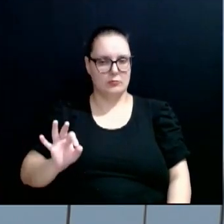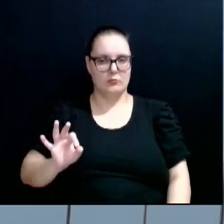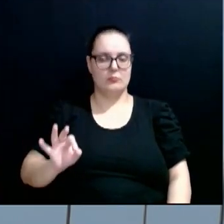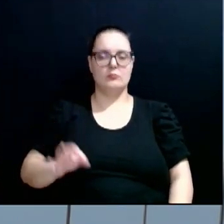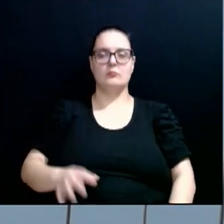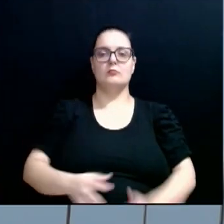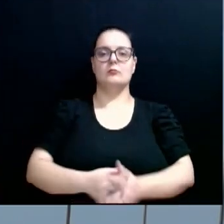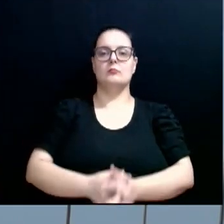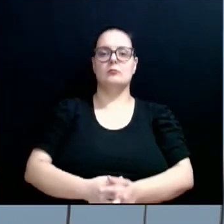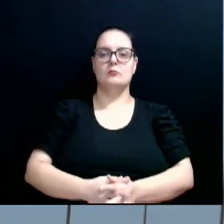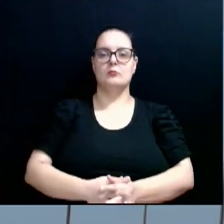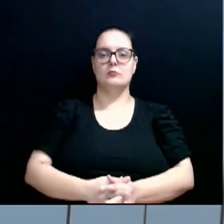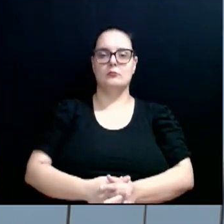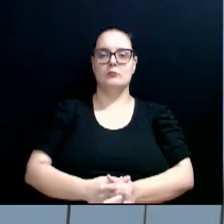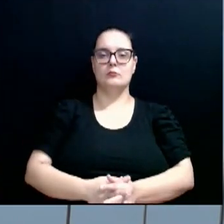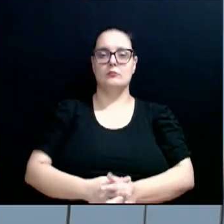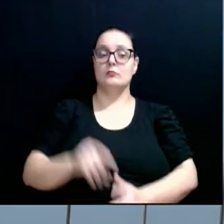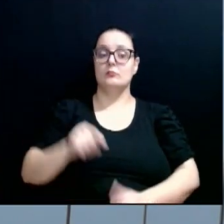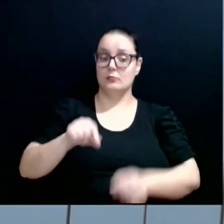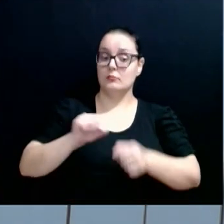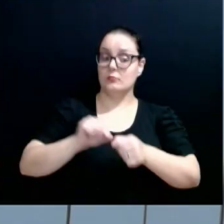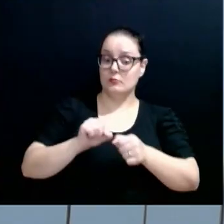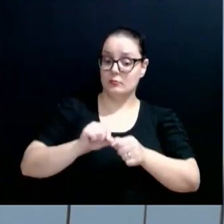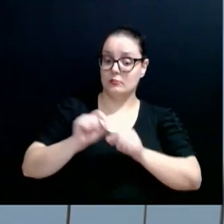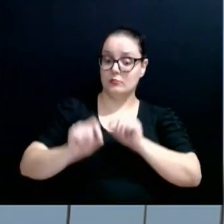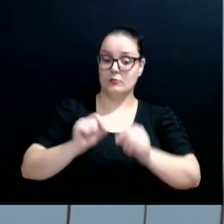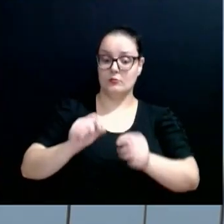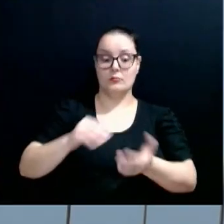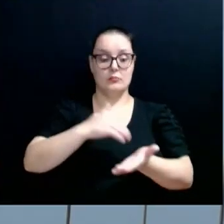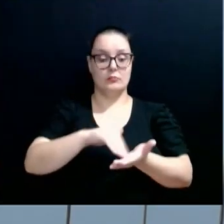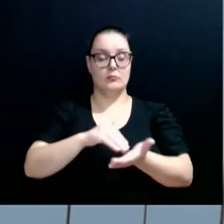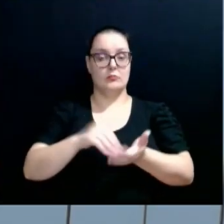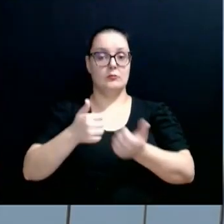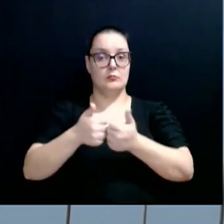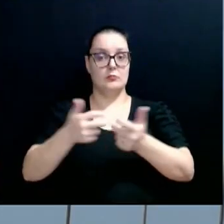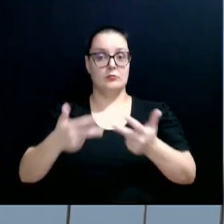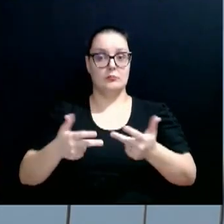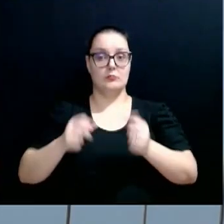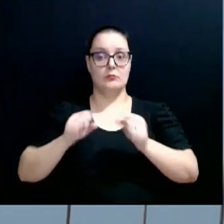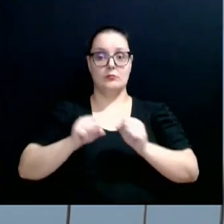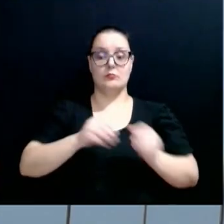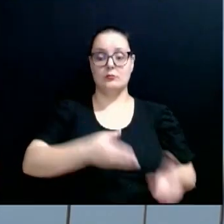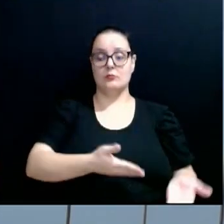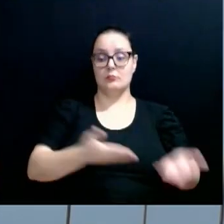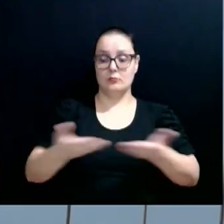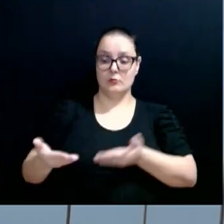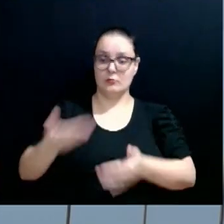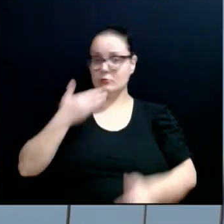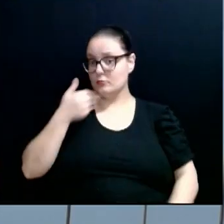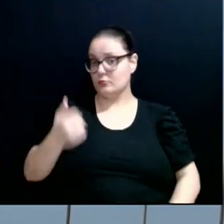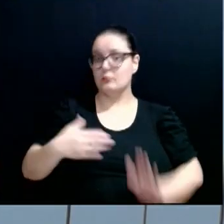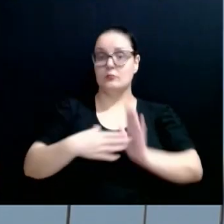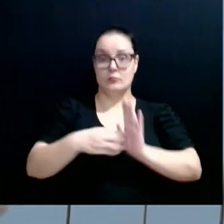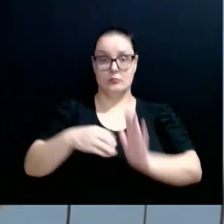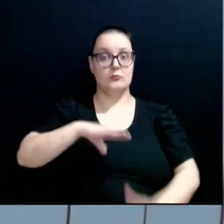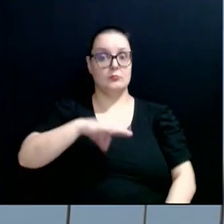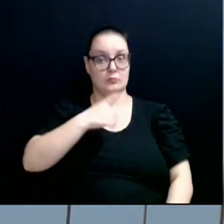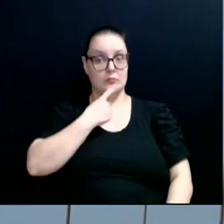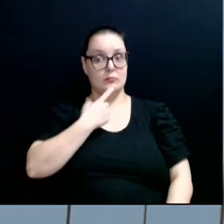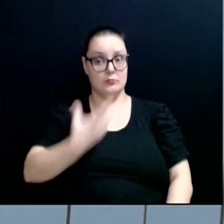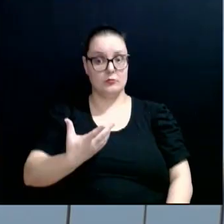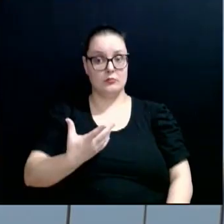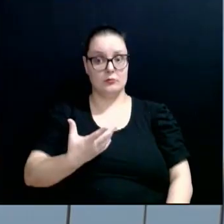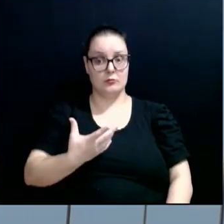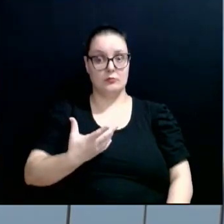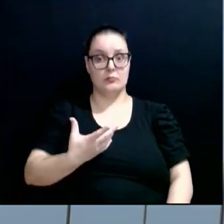isso levou com que a Secretaria de Transporte pudesse apresentar um melhor modelo para a cidade de Campinas. Isso já